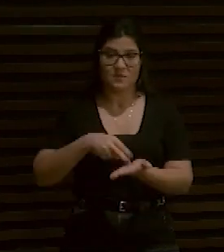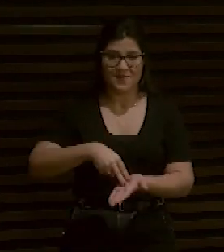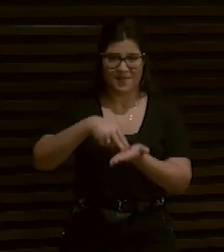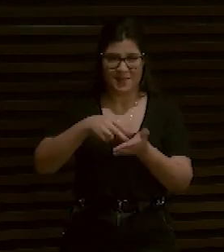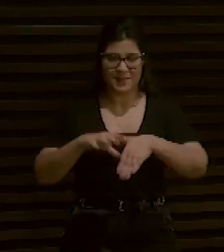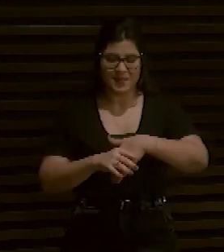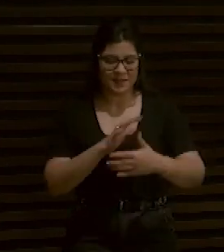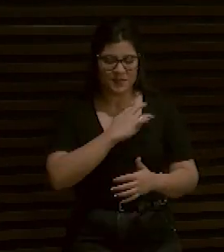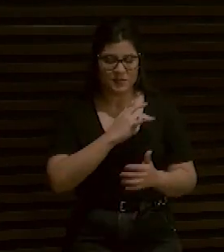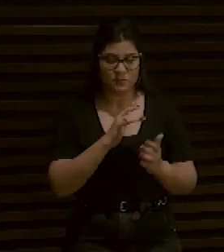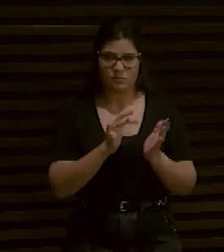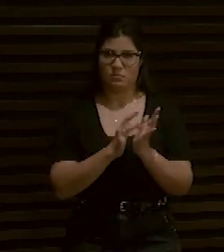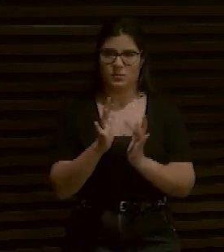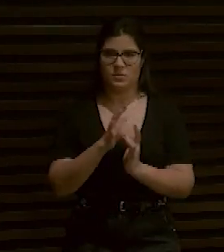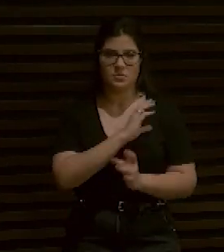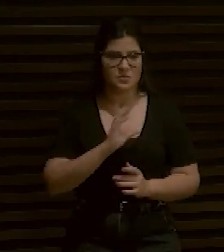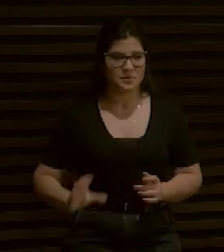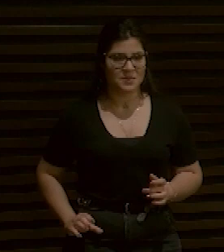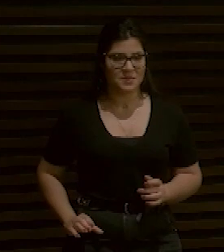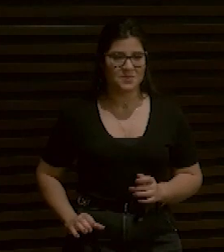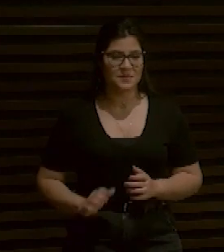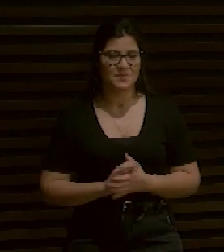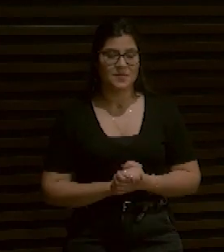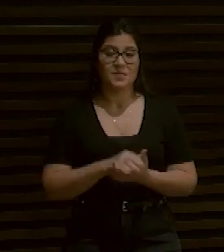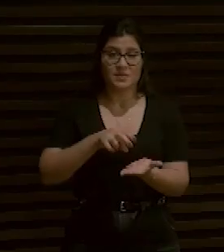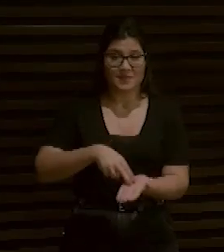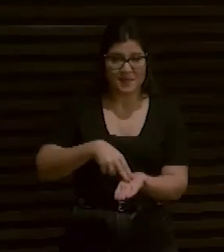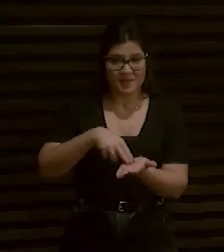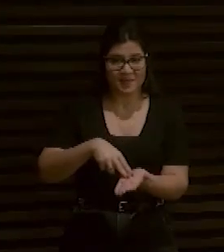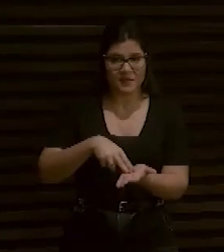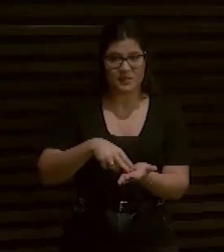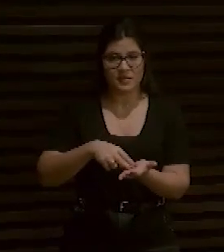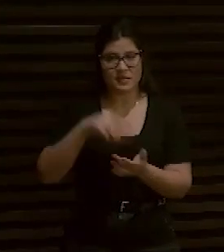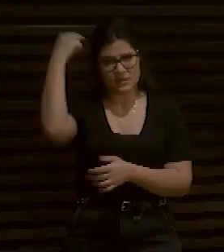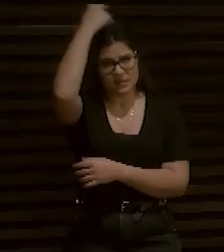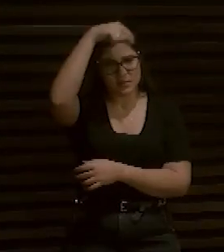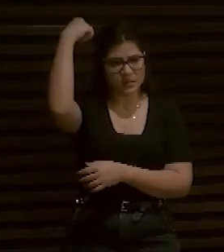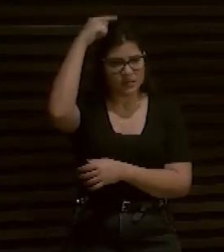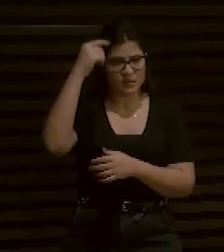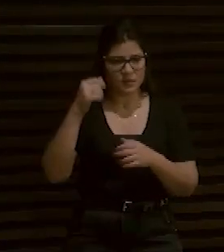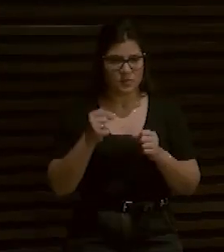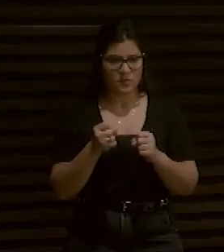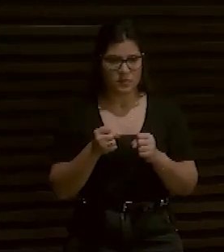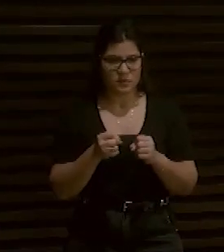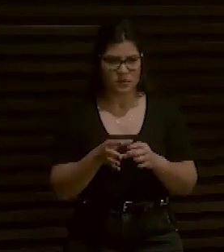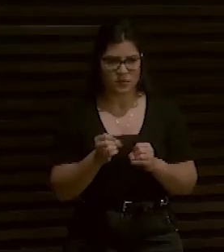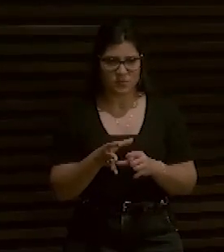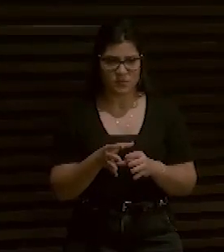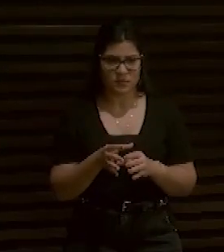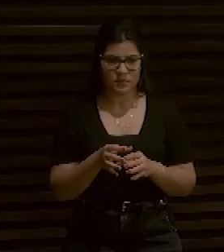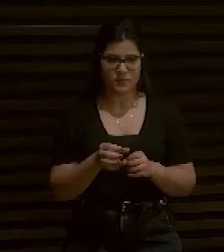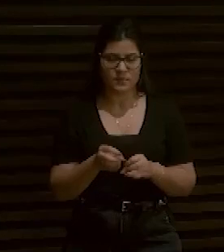Jesus Cristo. Sabendo que é Ele que vai nos fazer perseverar na sã doutrina. E para aquele que não